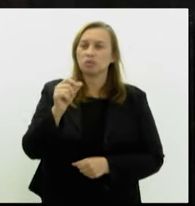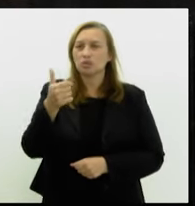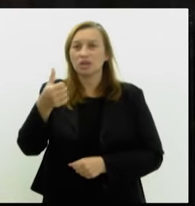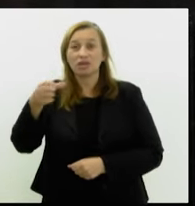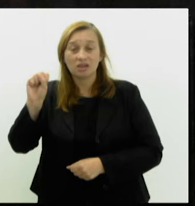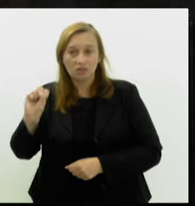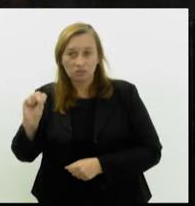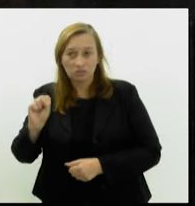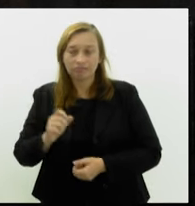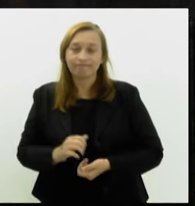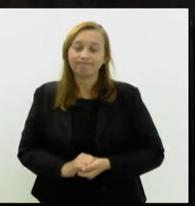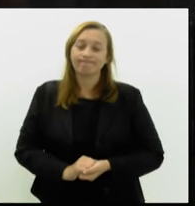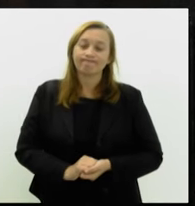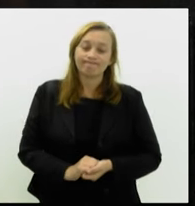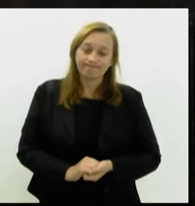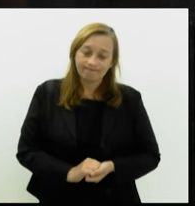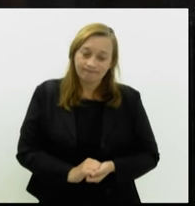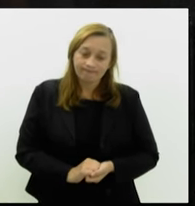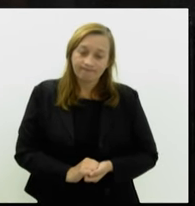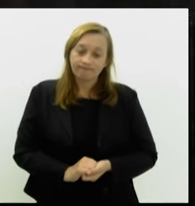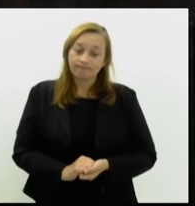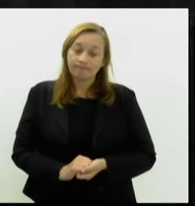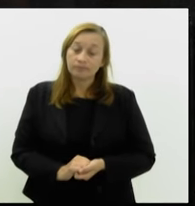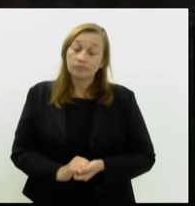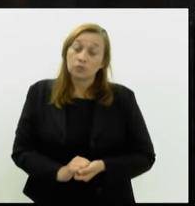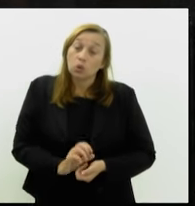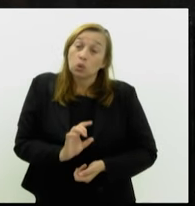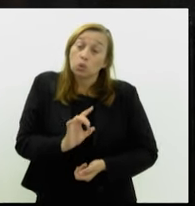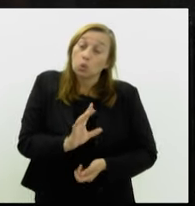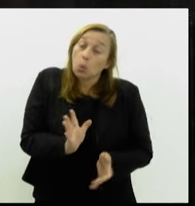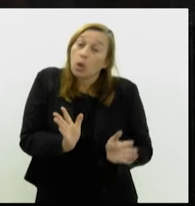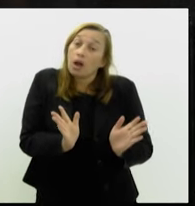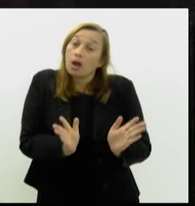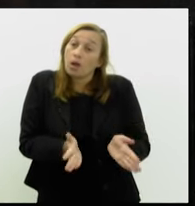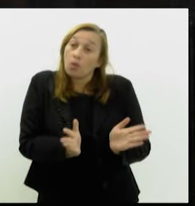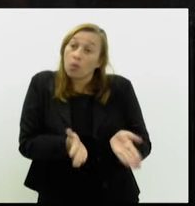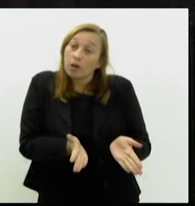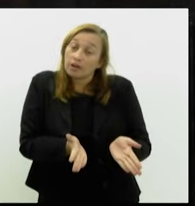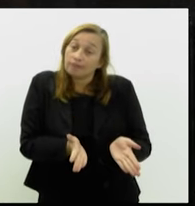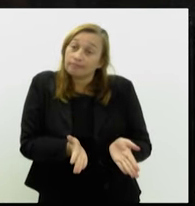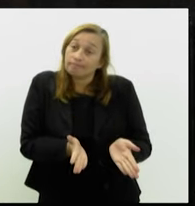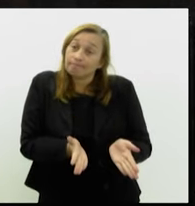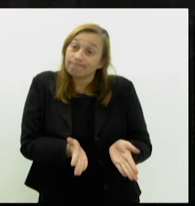2018, e que somente agora